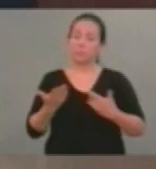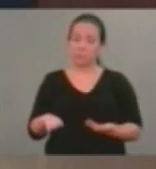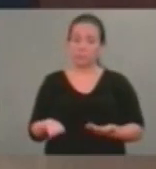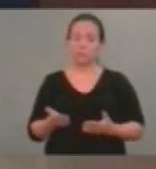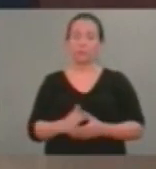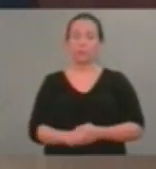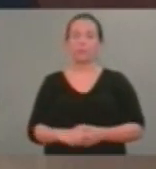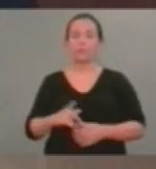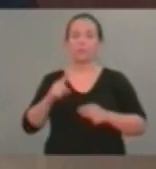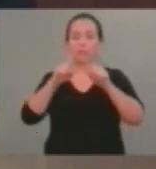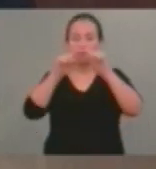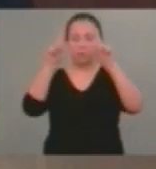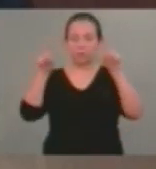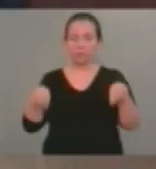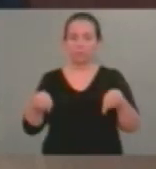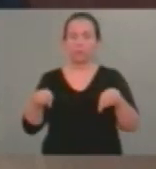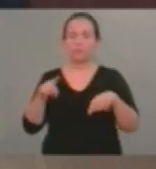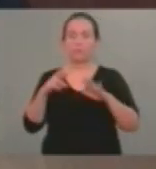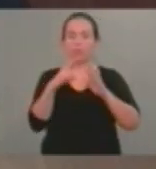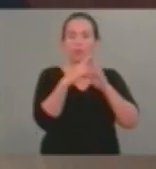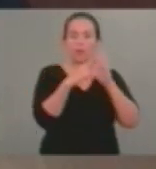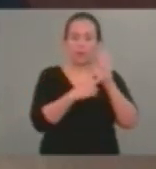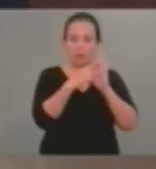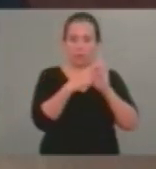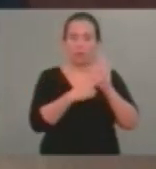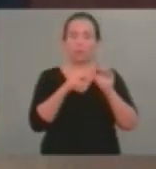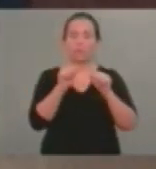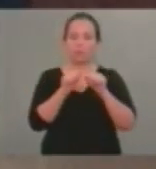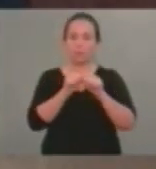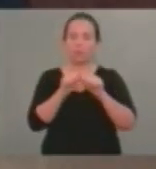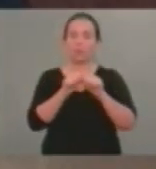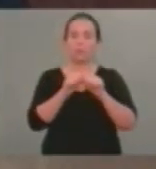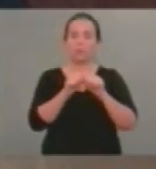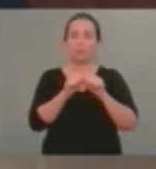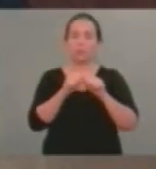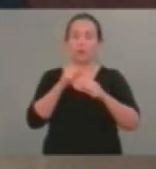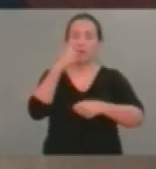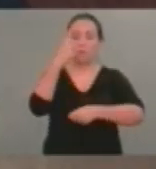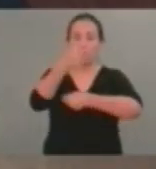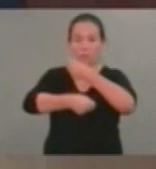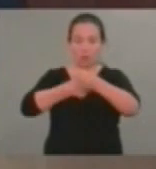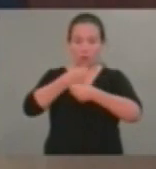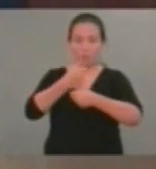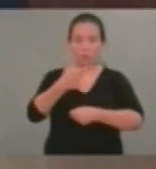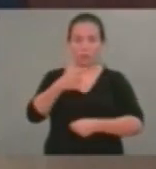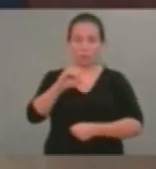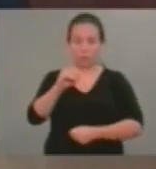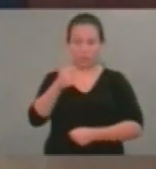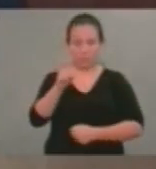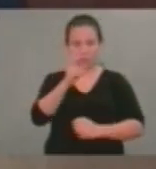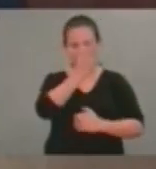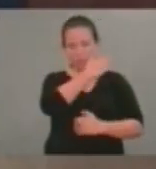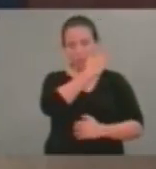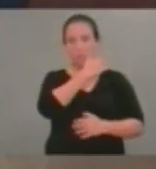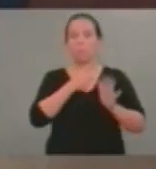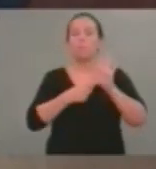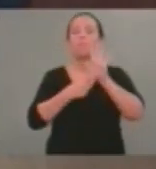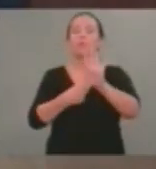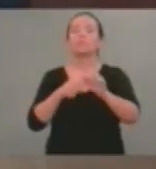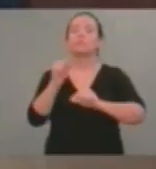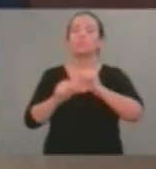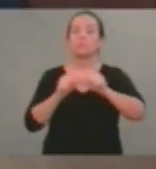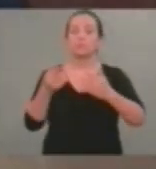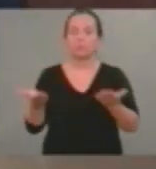último quadrimestre do ano passado, que retrata já a consolidação de todo o ano 2015, mostrou duas coisas